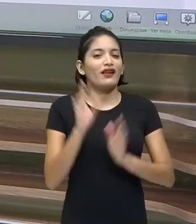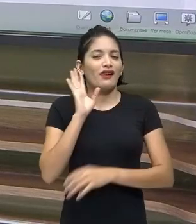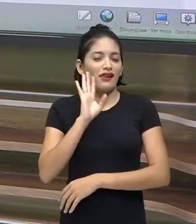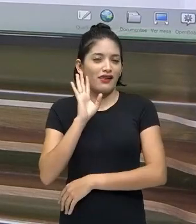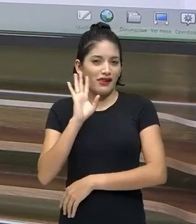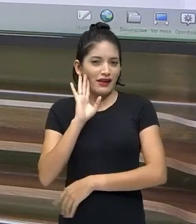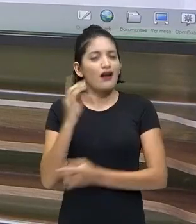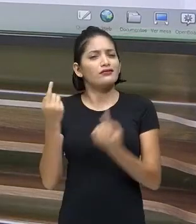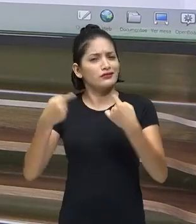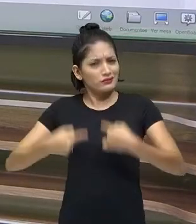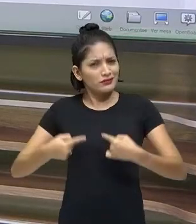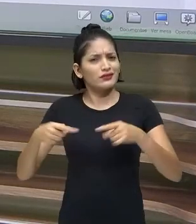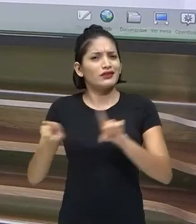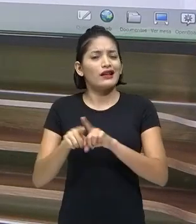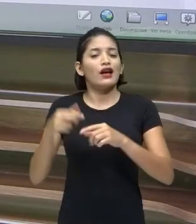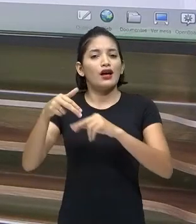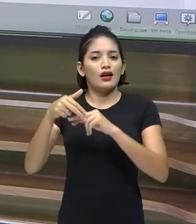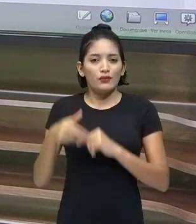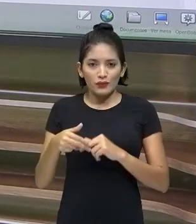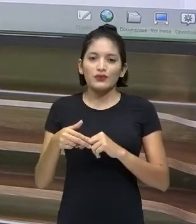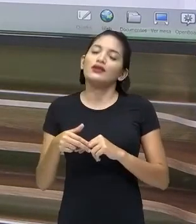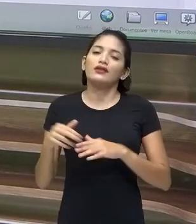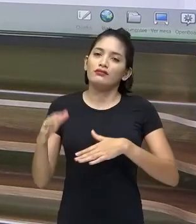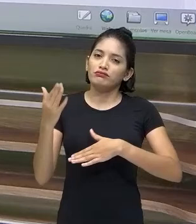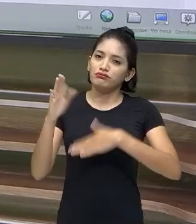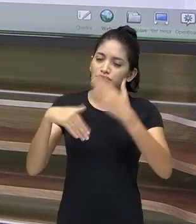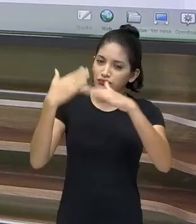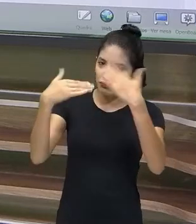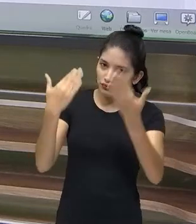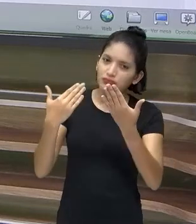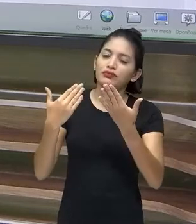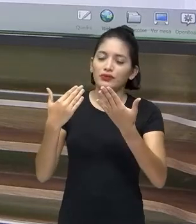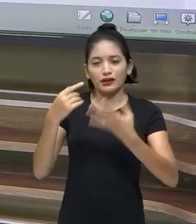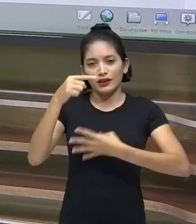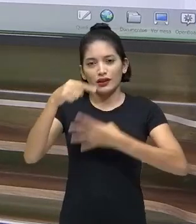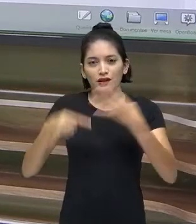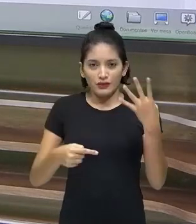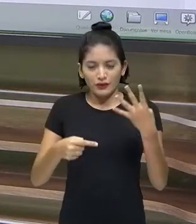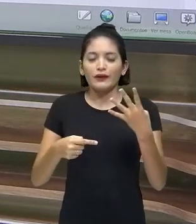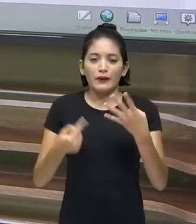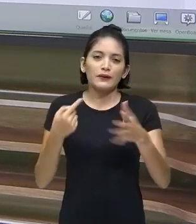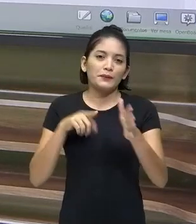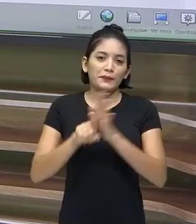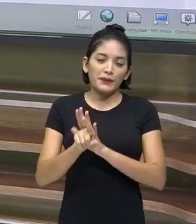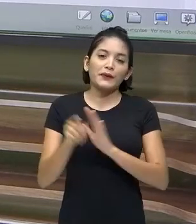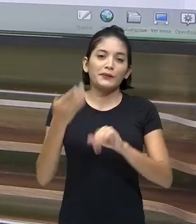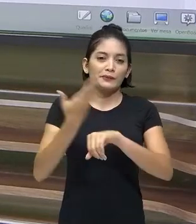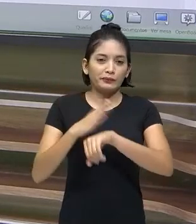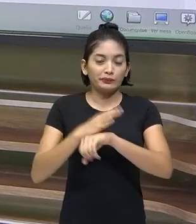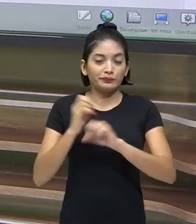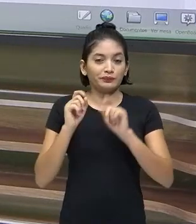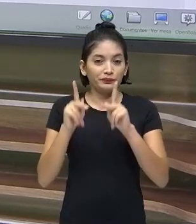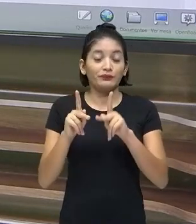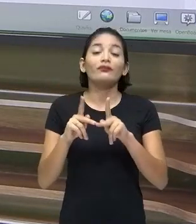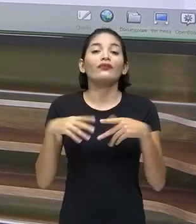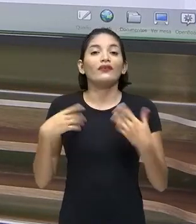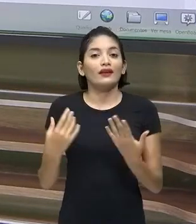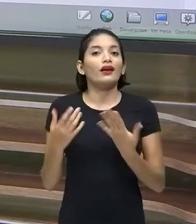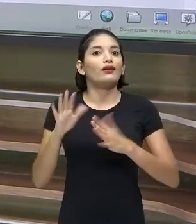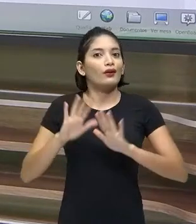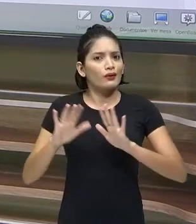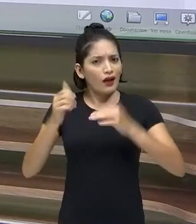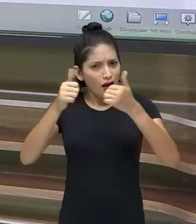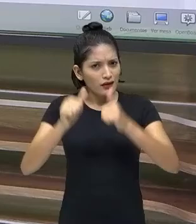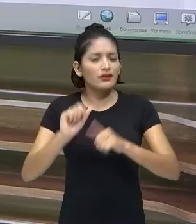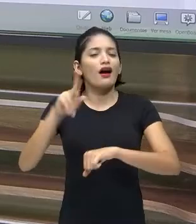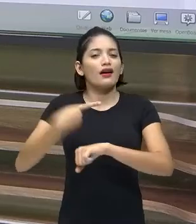bem desafiadora, e por isso que ela está no grau aí evolutivo, as nossas 4 questões do praticando, tá bom? Então, cuidado na